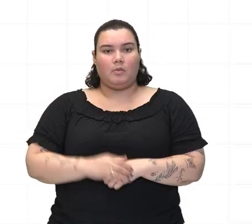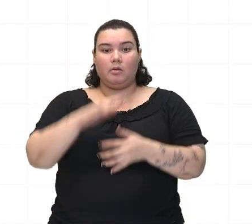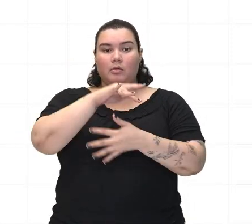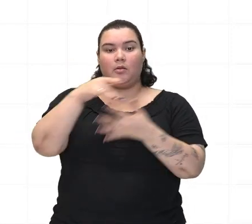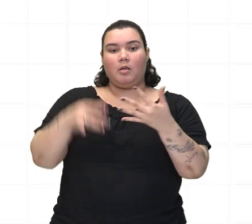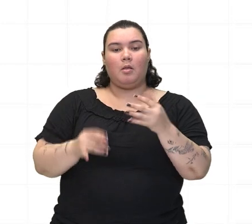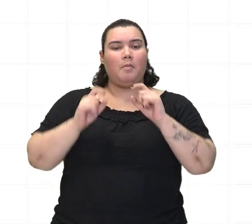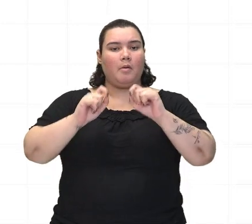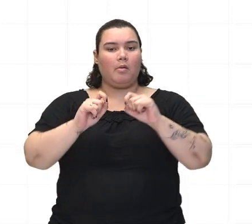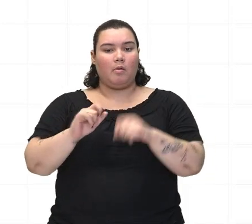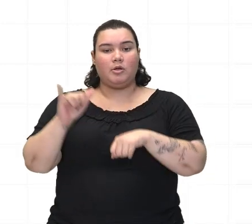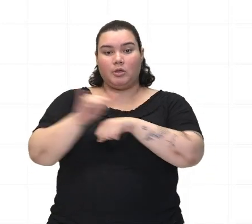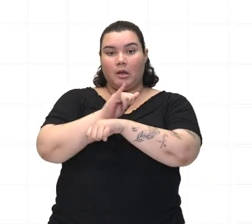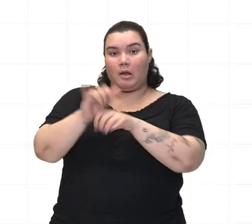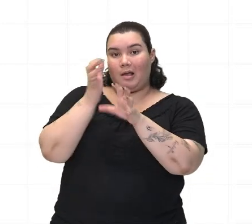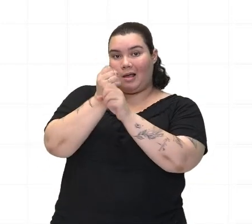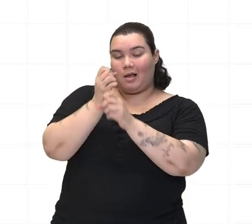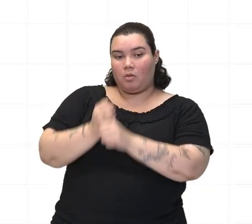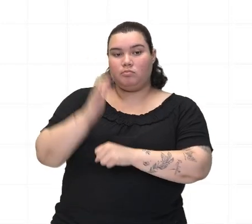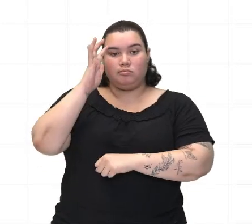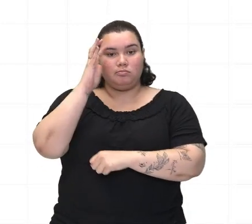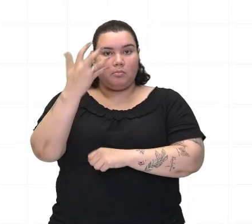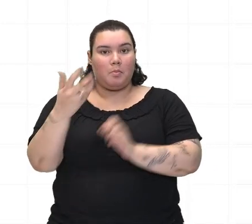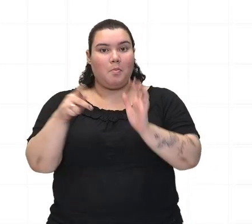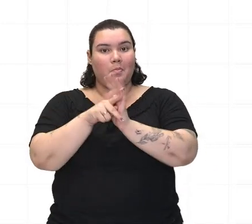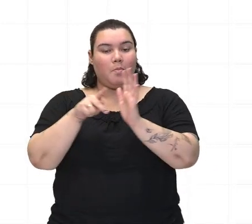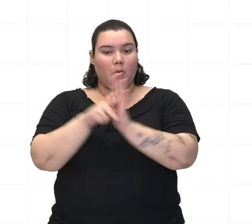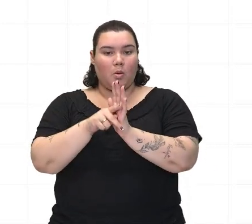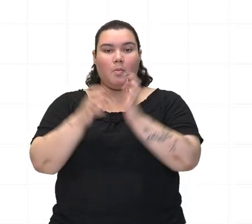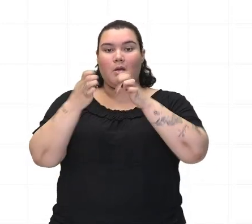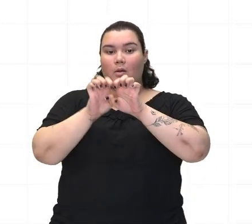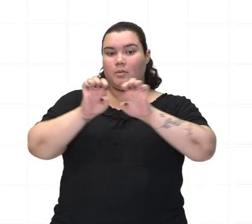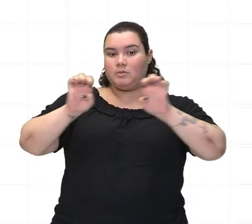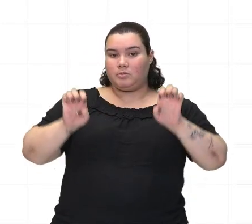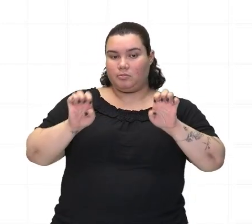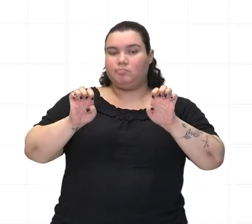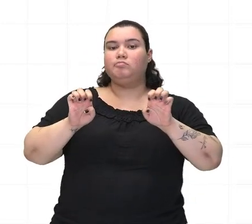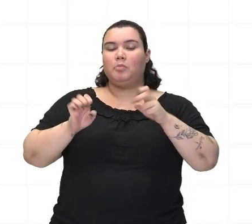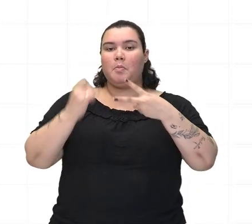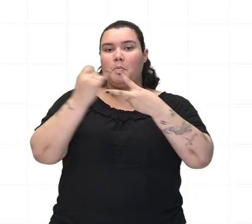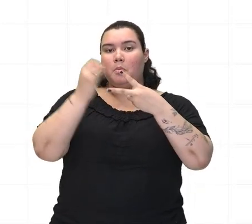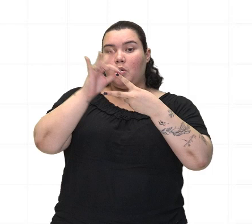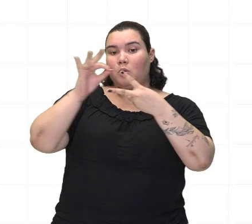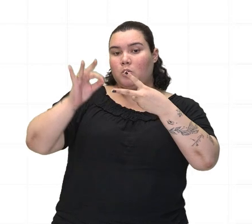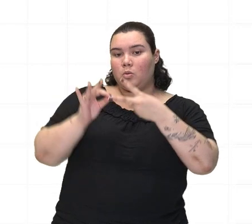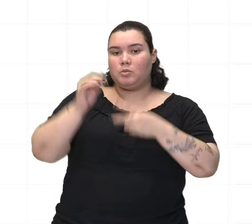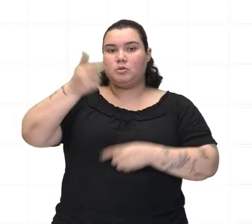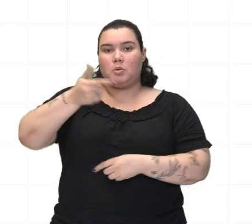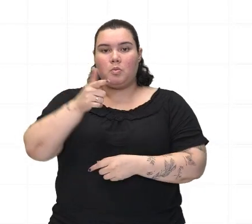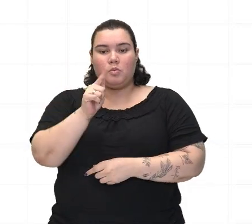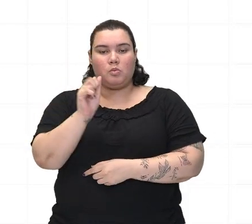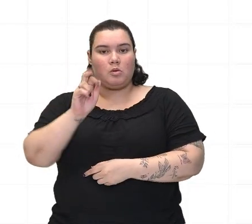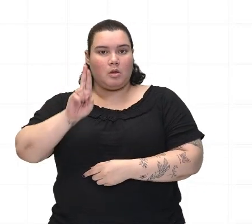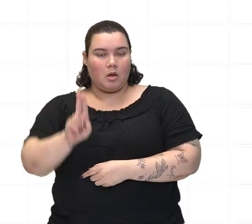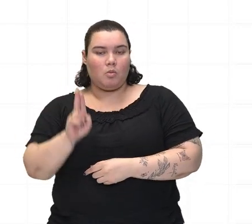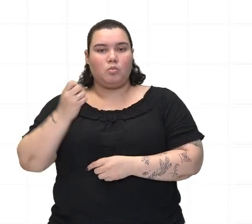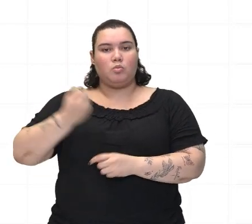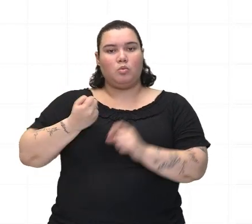Detalhamento, resolução e elaboração de problemas com equações polinomiais de segundo